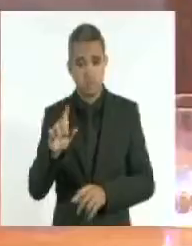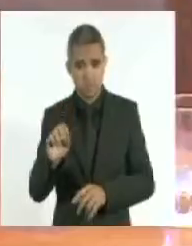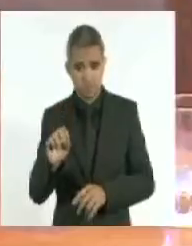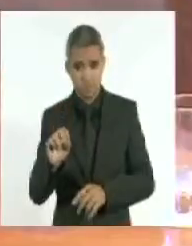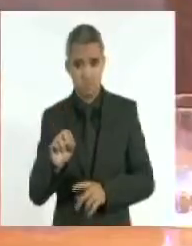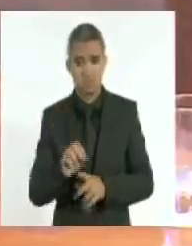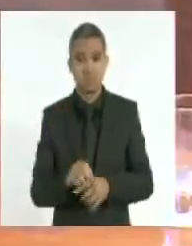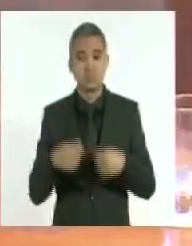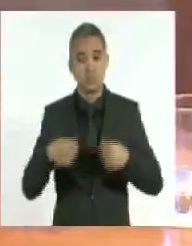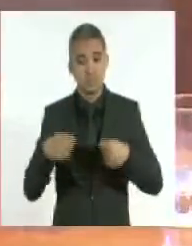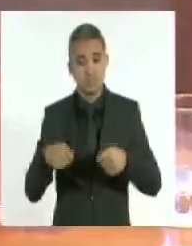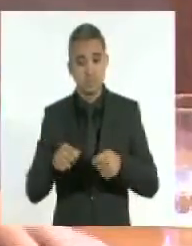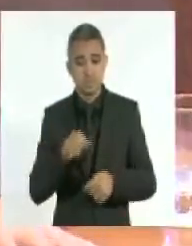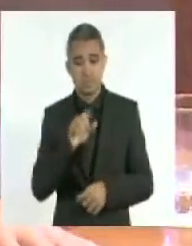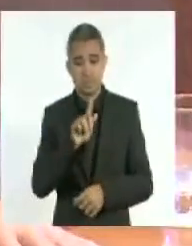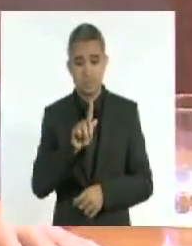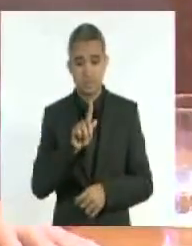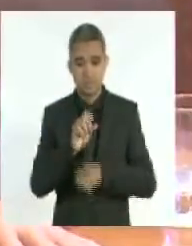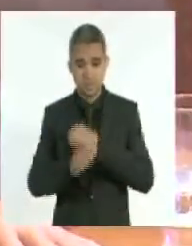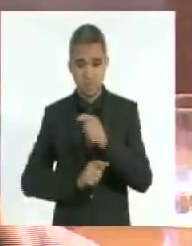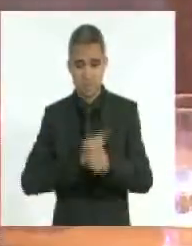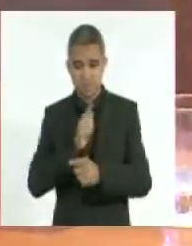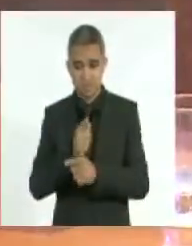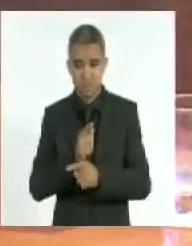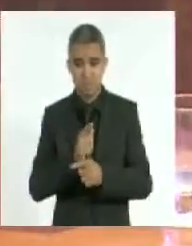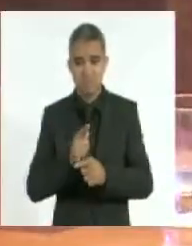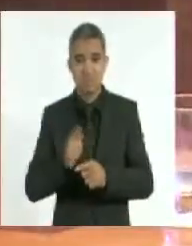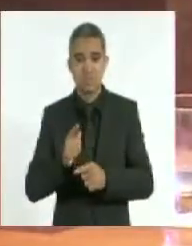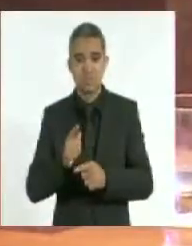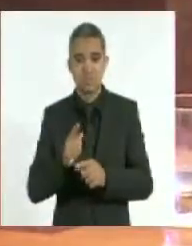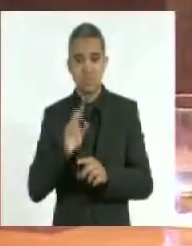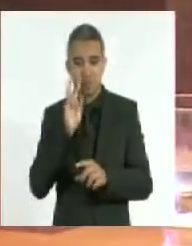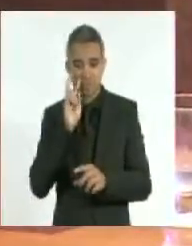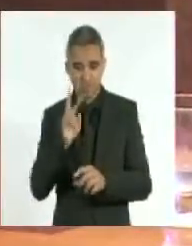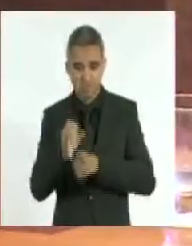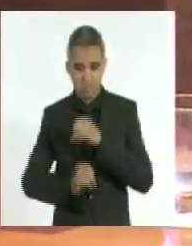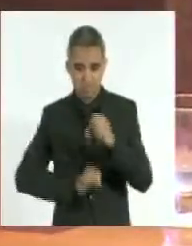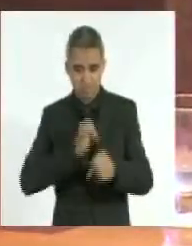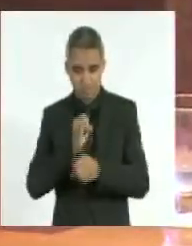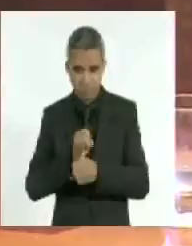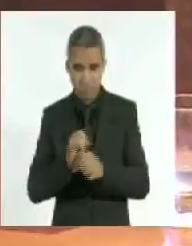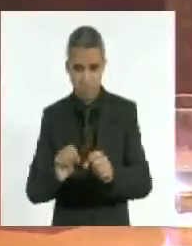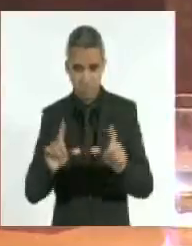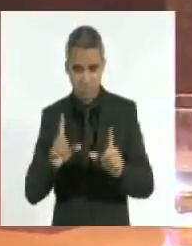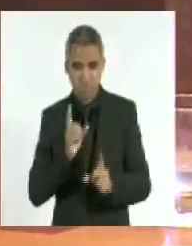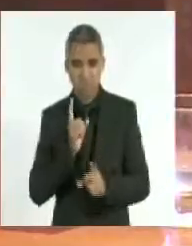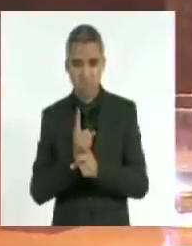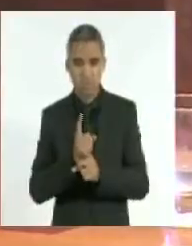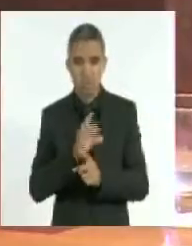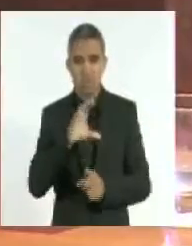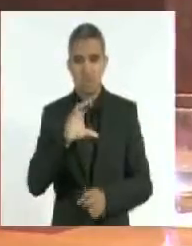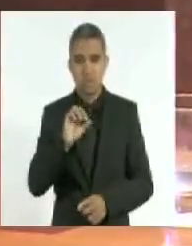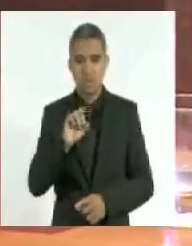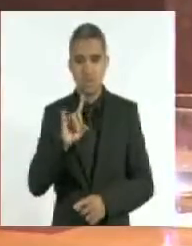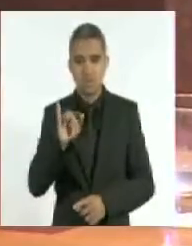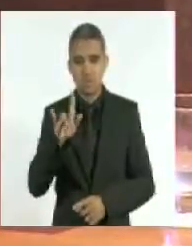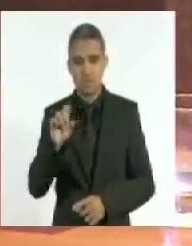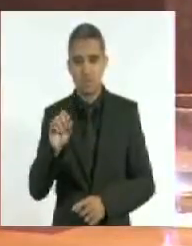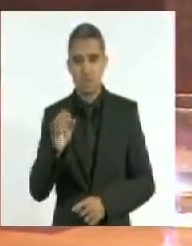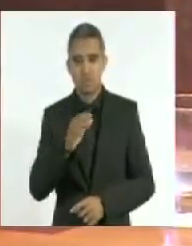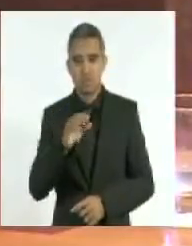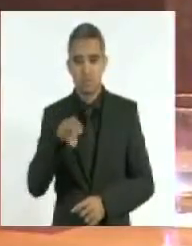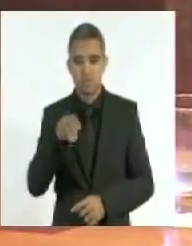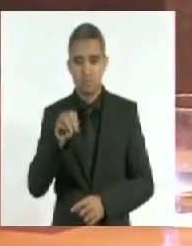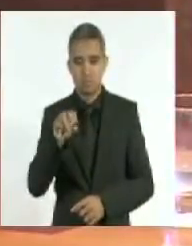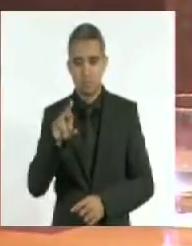entrar no Google que nós vamos encontrar o que significa Código Morse. Não é essa a codificação que eu me interpreto, que estou lendo, não. O meu poder de visão